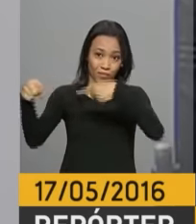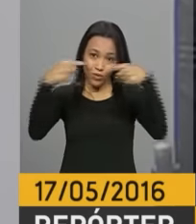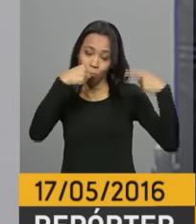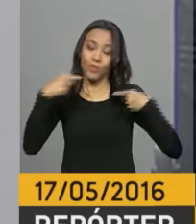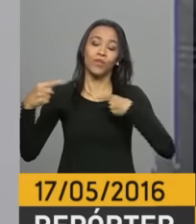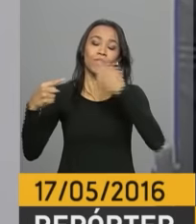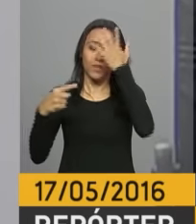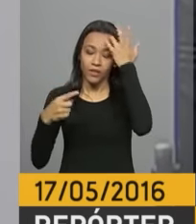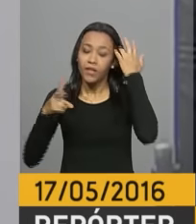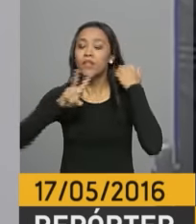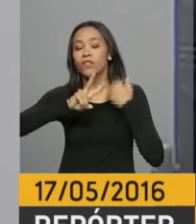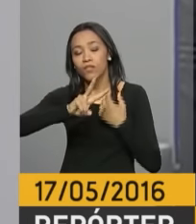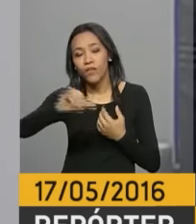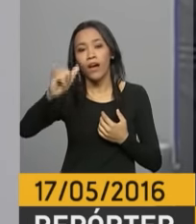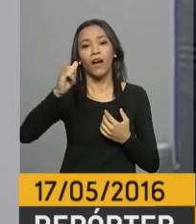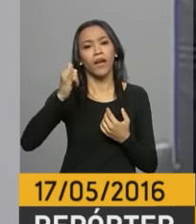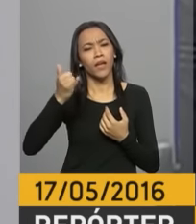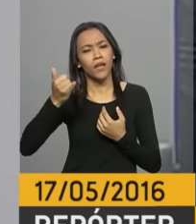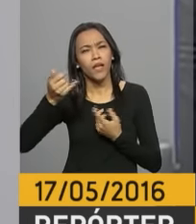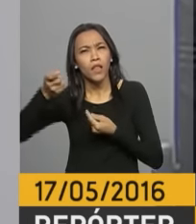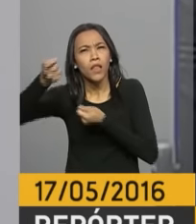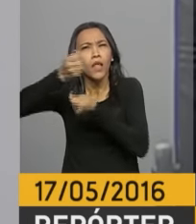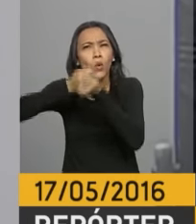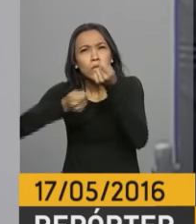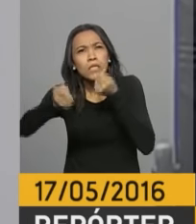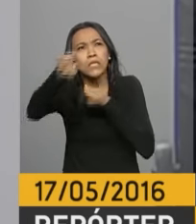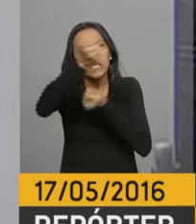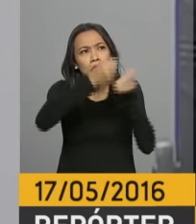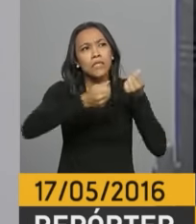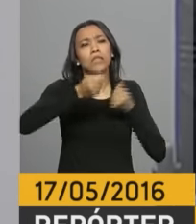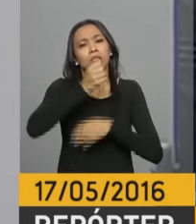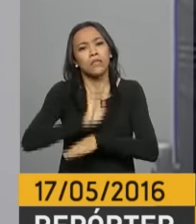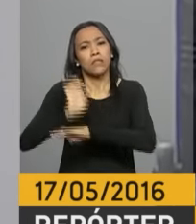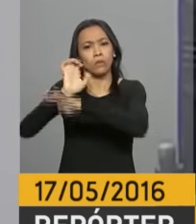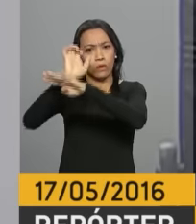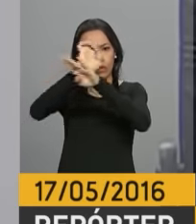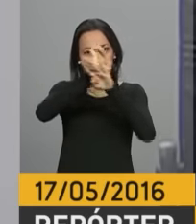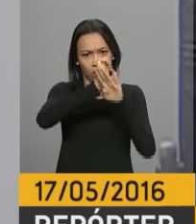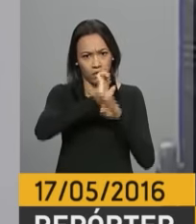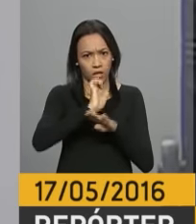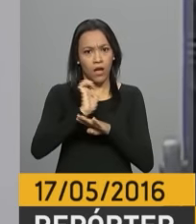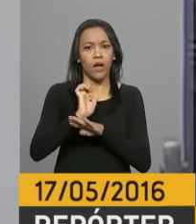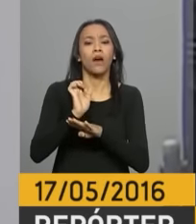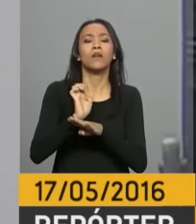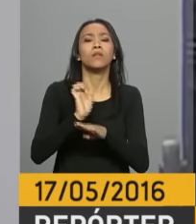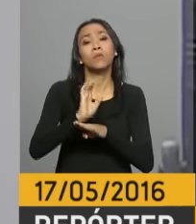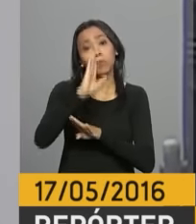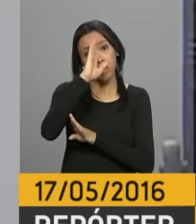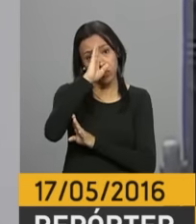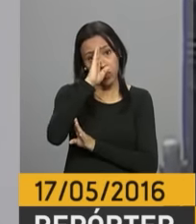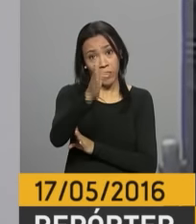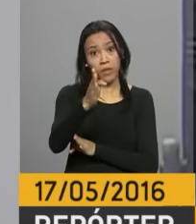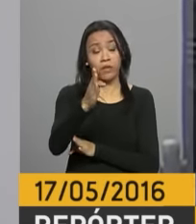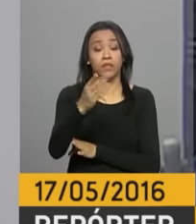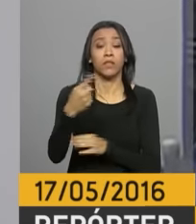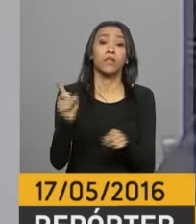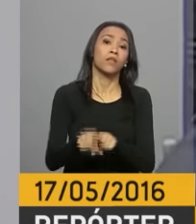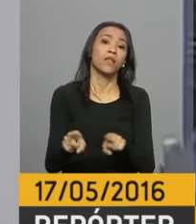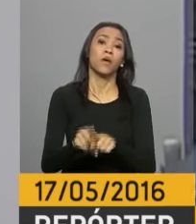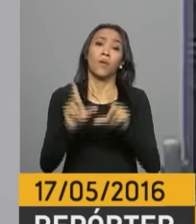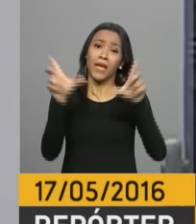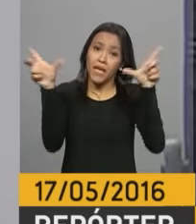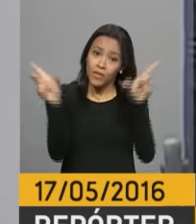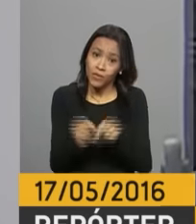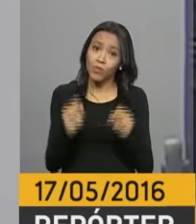estaremos começando a negociar isso proximamente, também prioritariamente. Em resumo, tudo isso